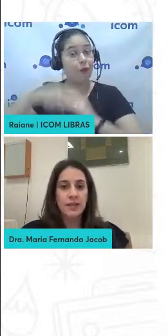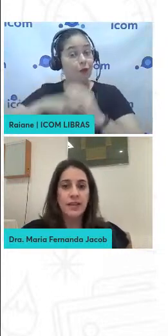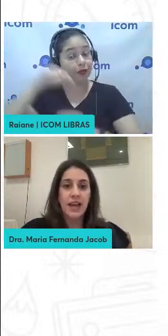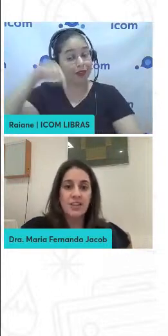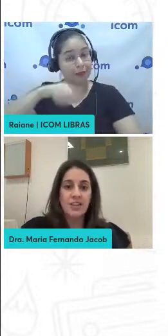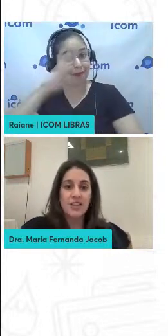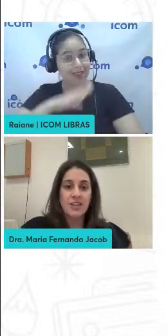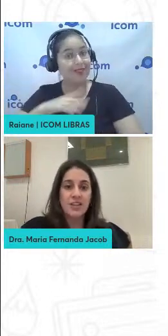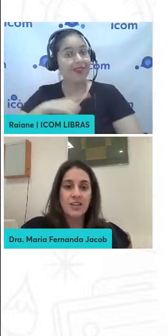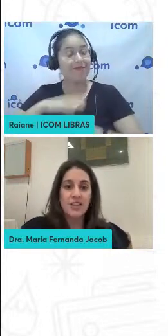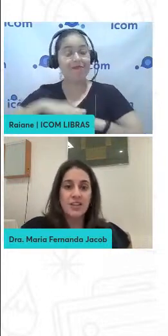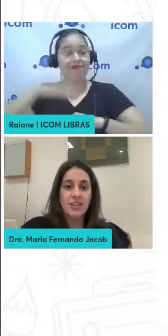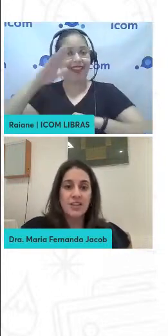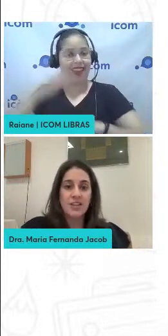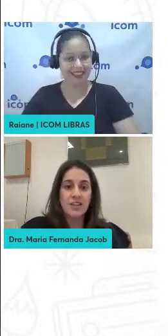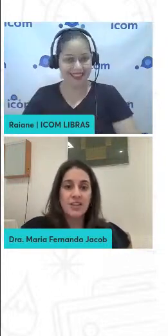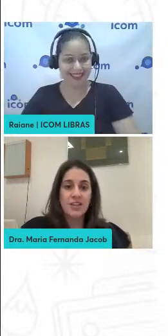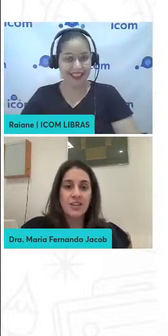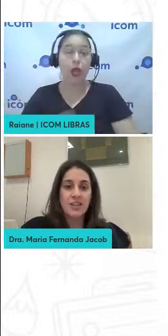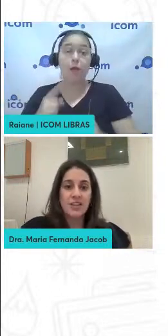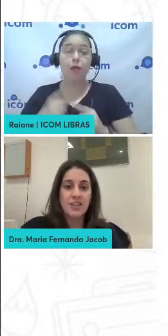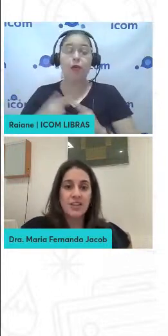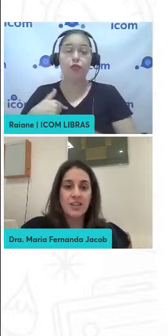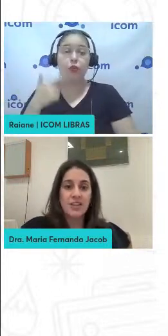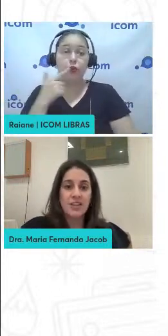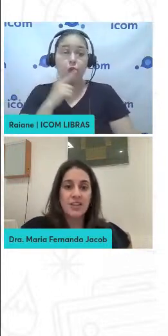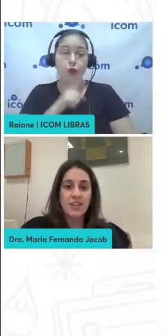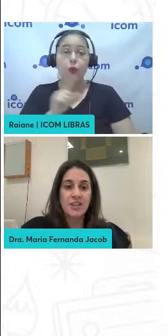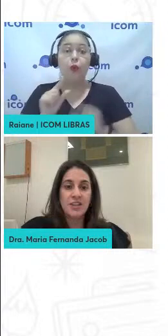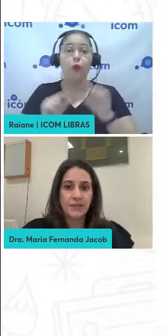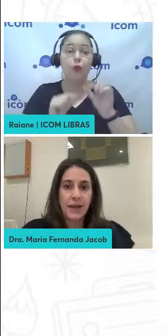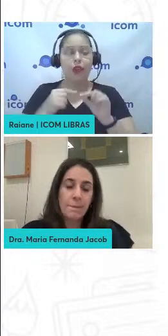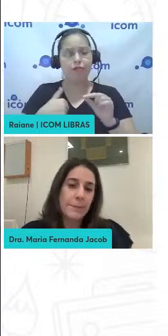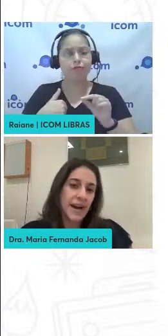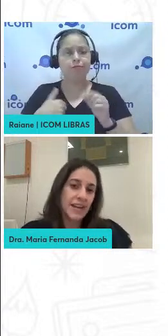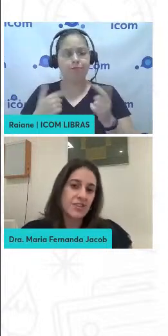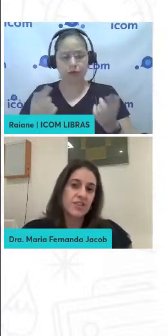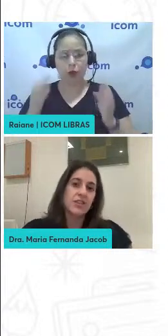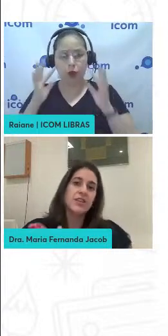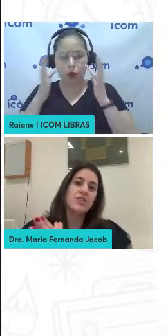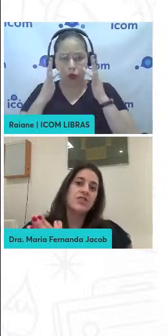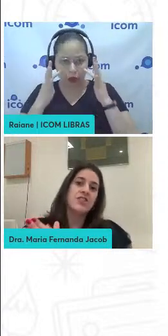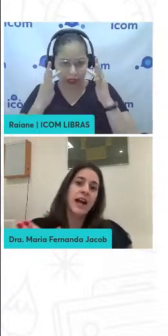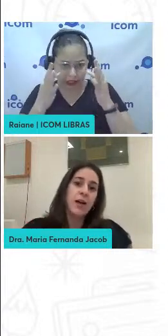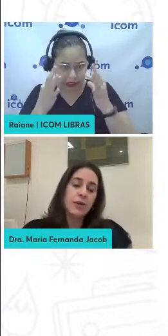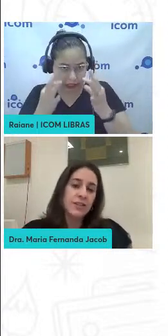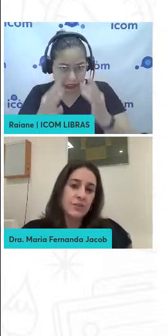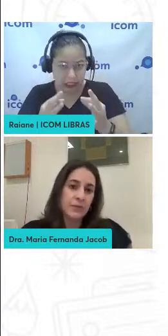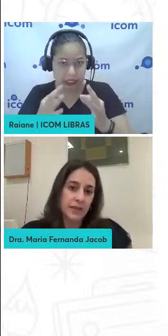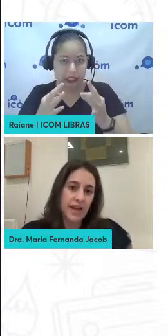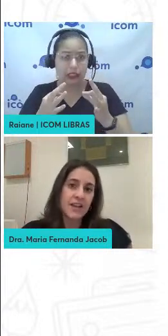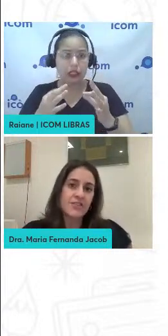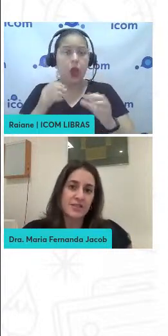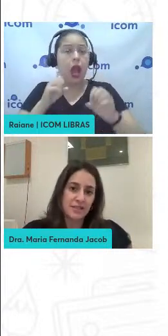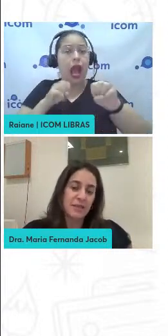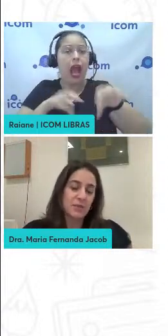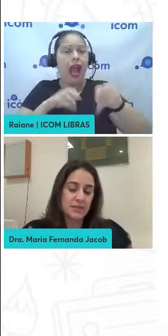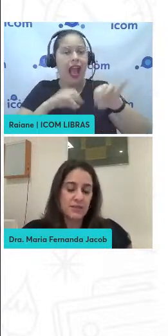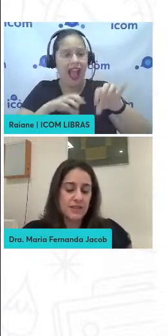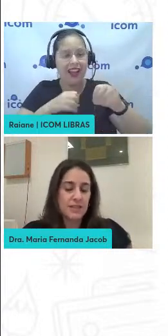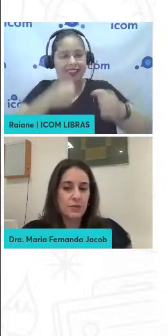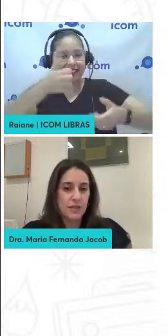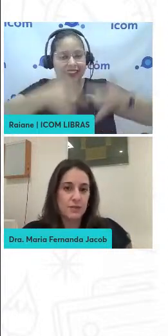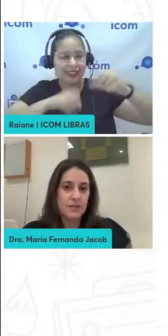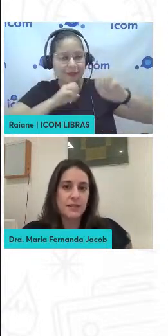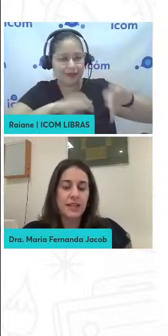interessante porque a gente consegue, com isso, não só trabalhar na parte de aula de Pilates, né?